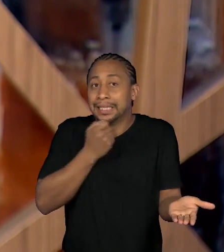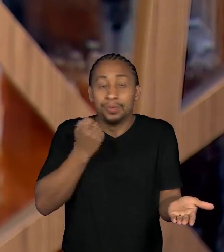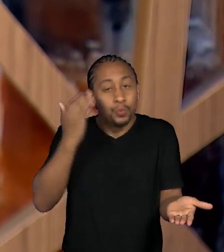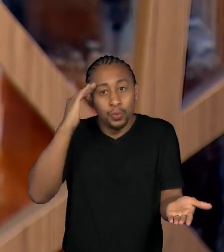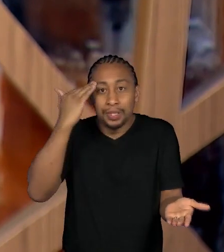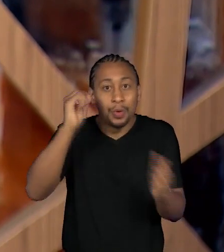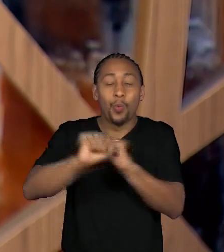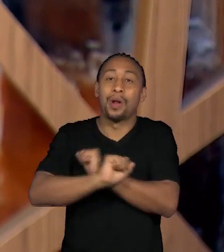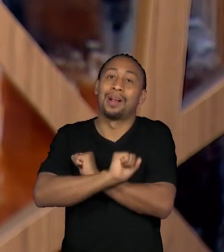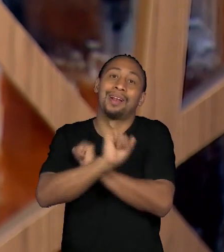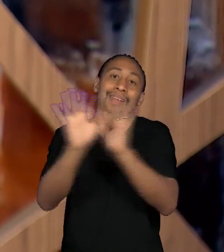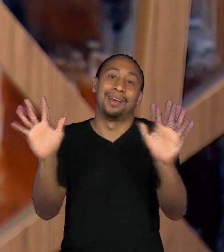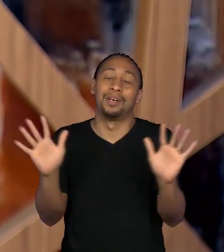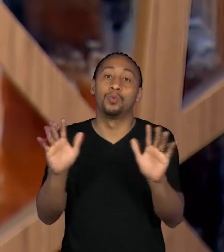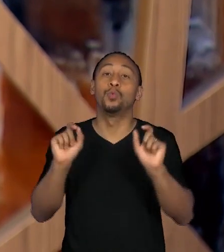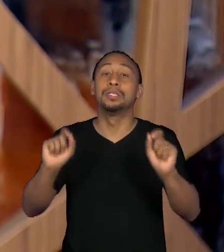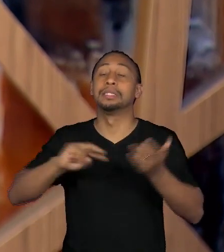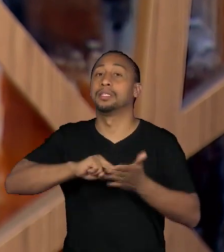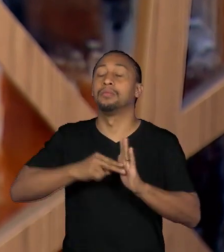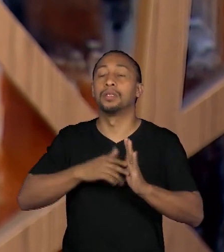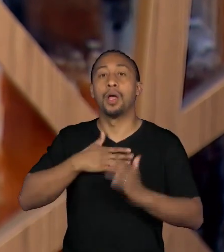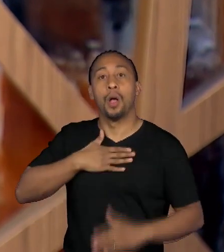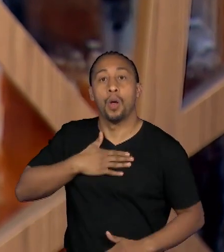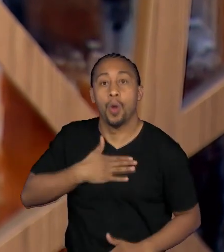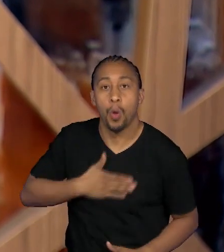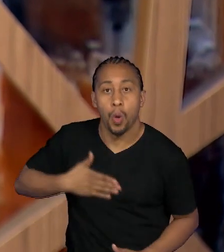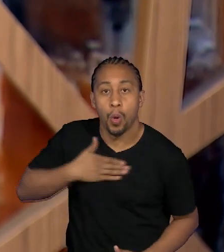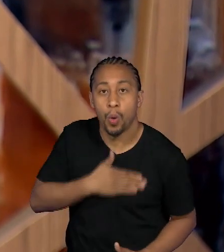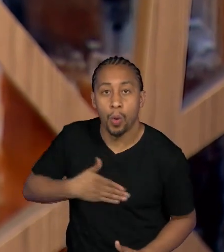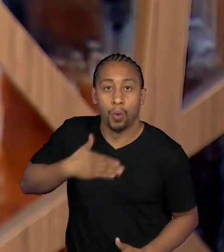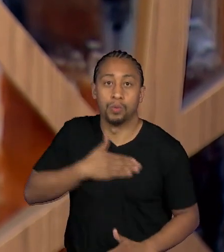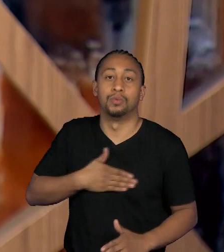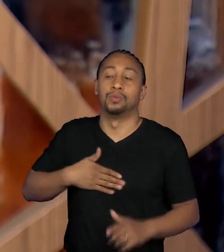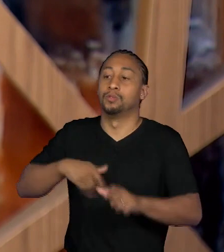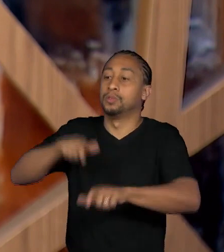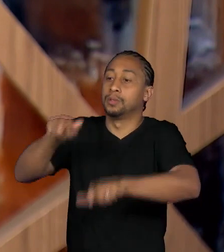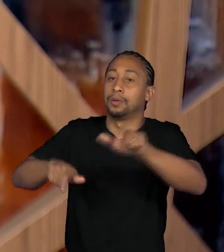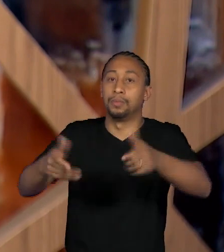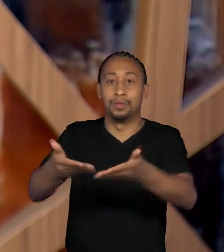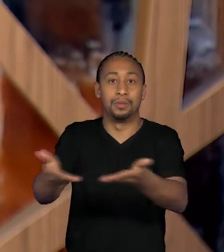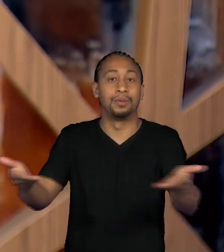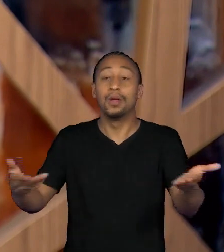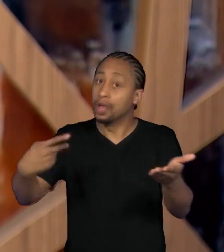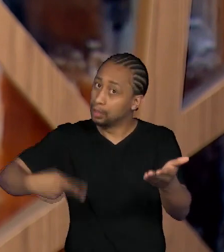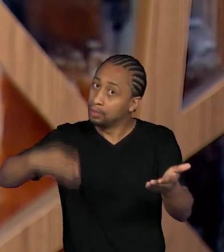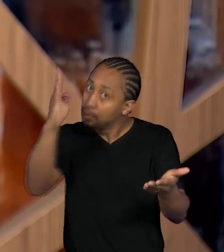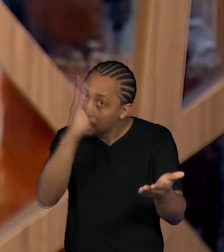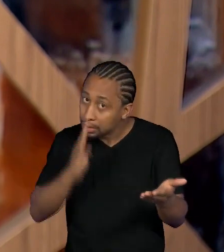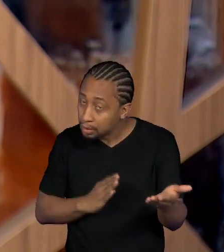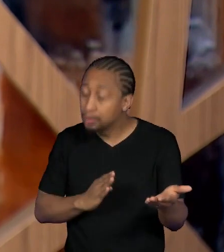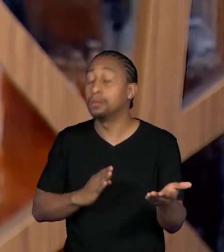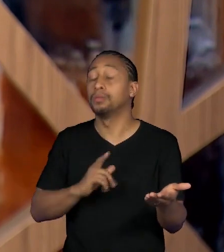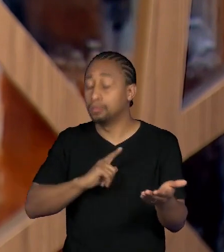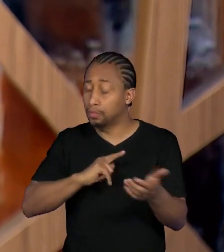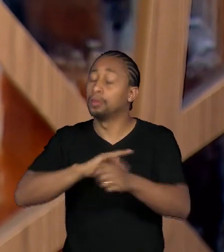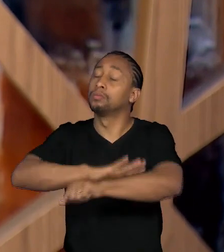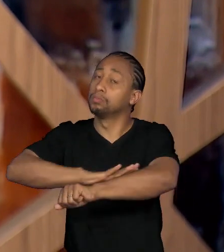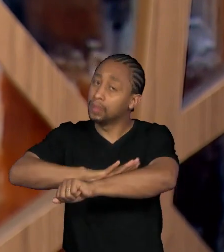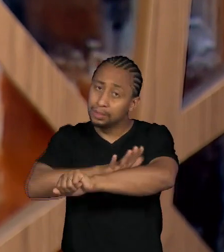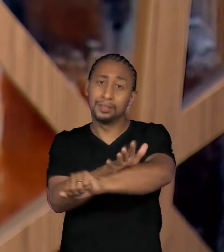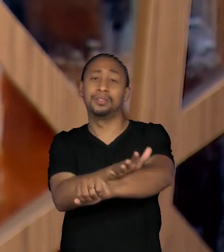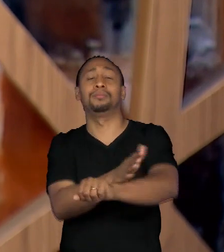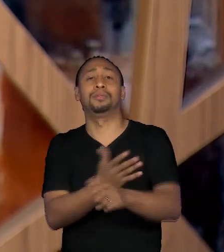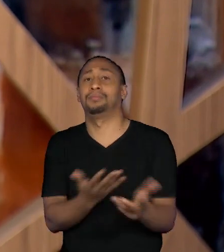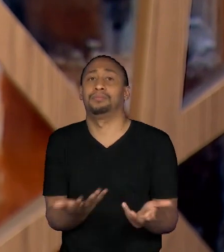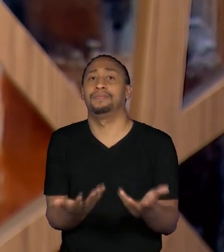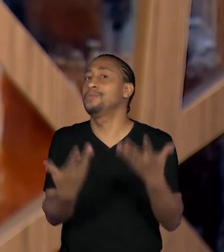uma construção social, né? E o Brasil tem um histórico de negação dessa construção que é racista. Então,